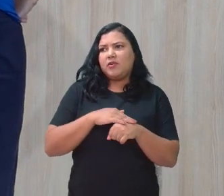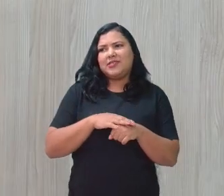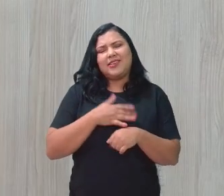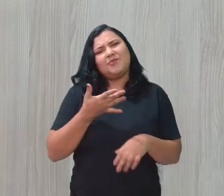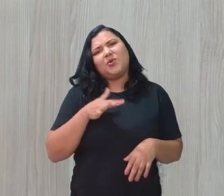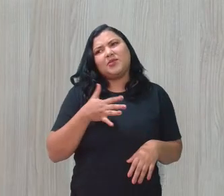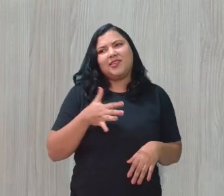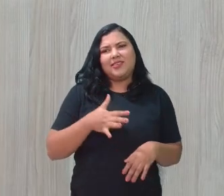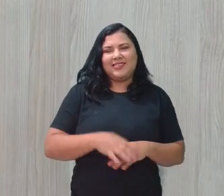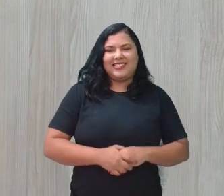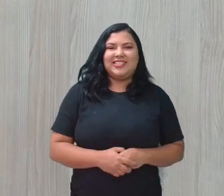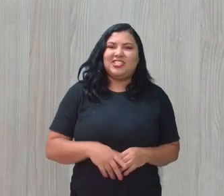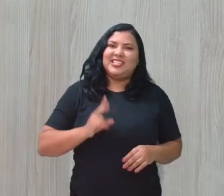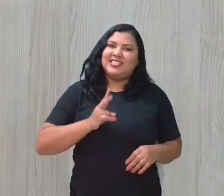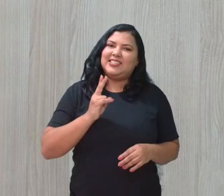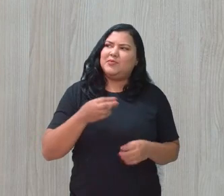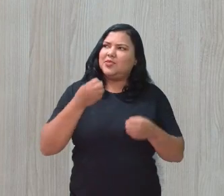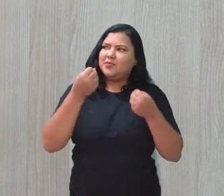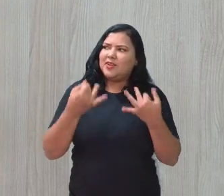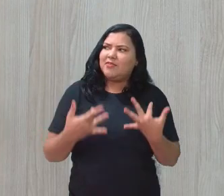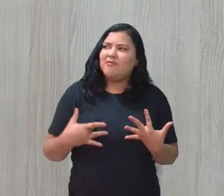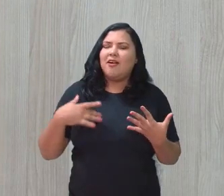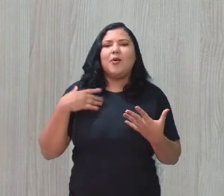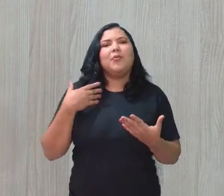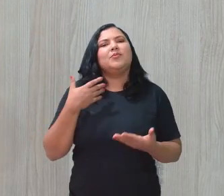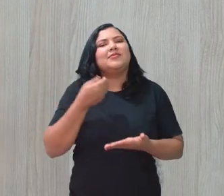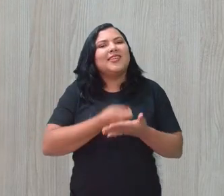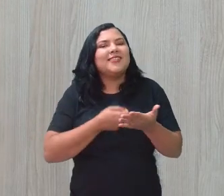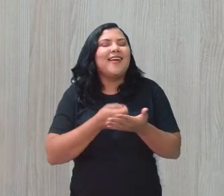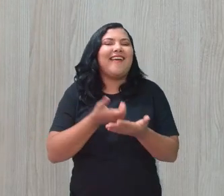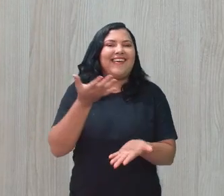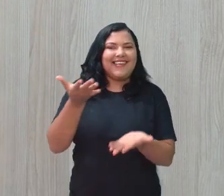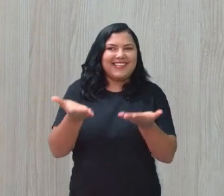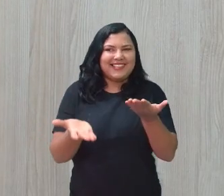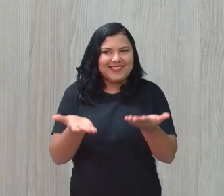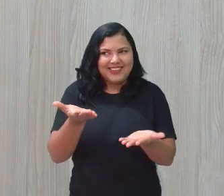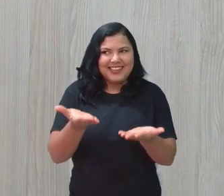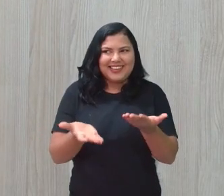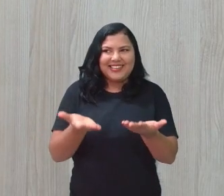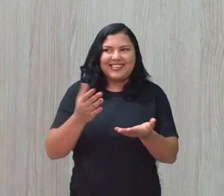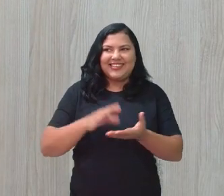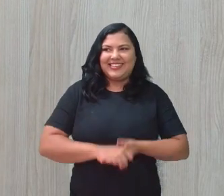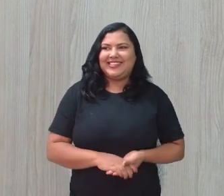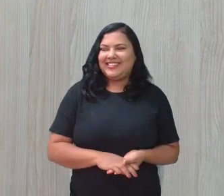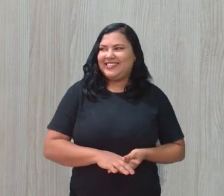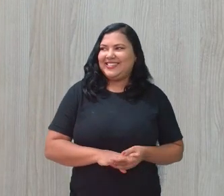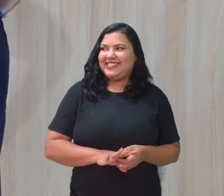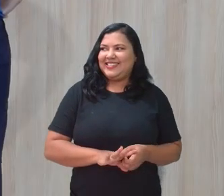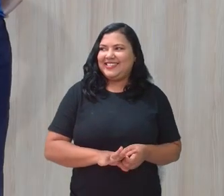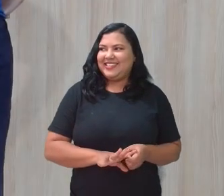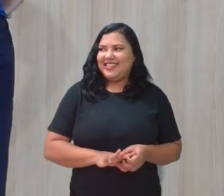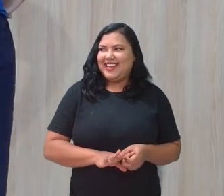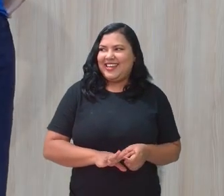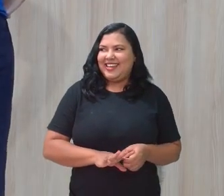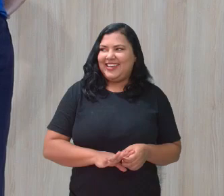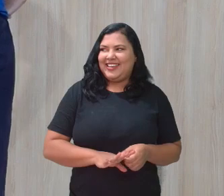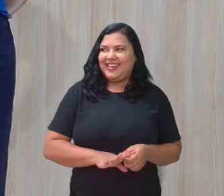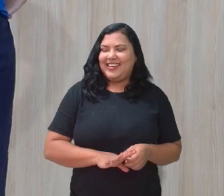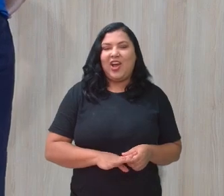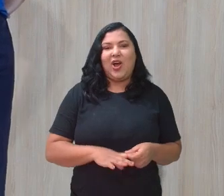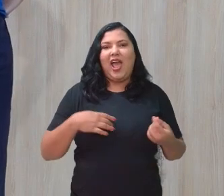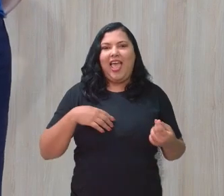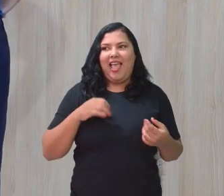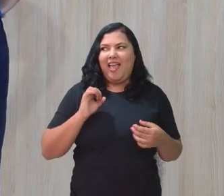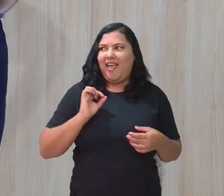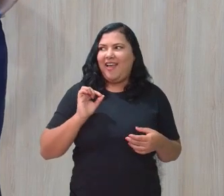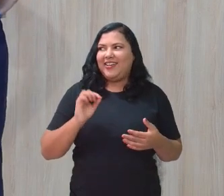né, professora, que a gente sempre diz, vamos tentar achar o equilíbrio. E aí, professora, algum veredito ou terá que ser o